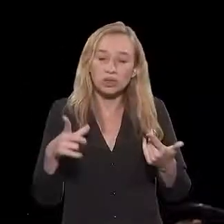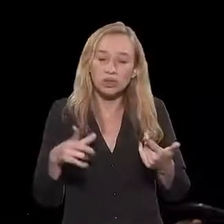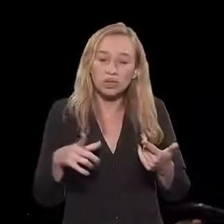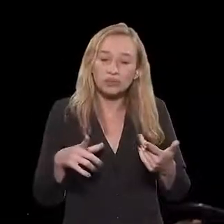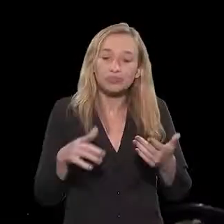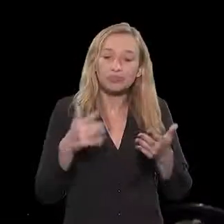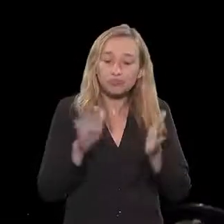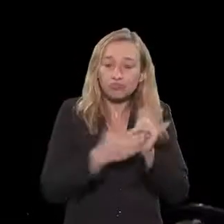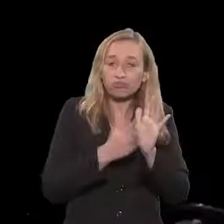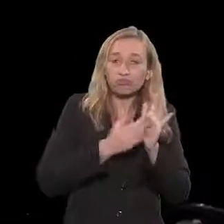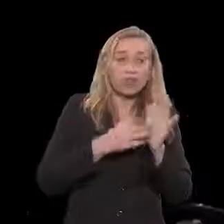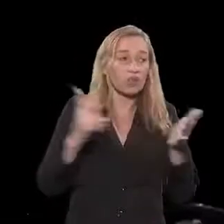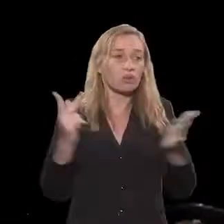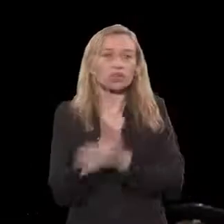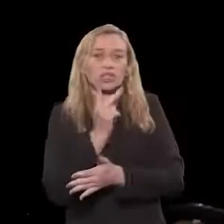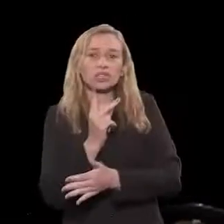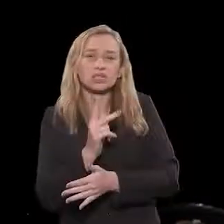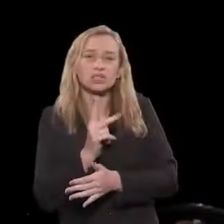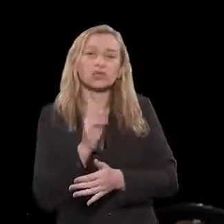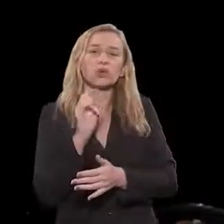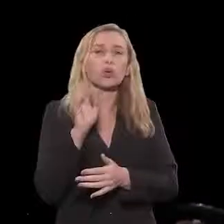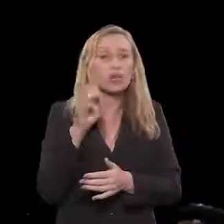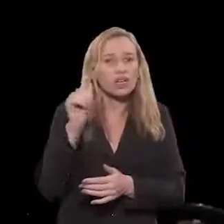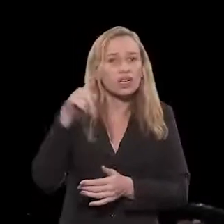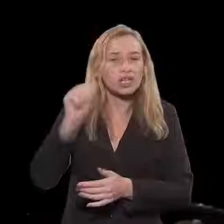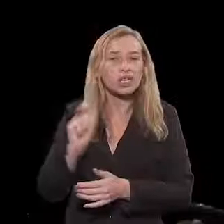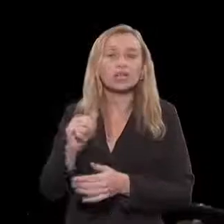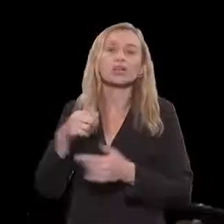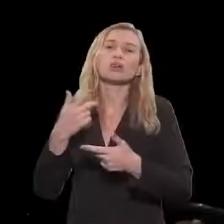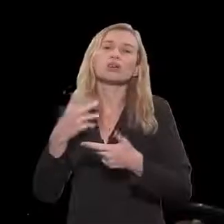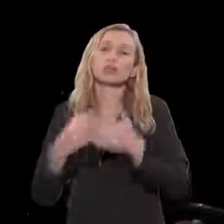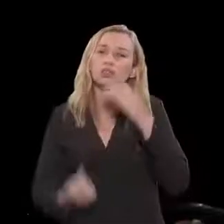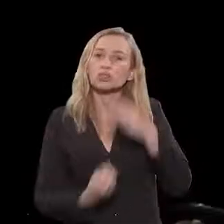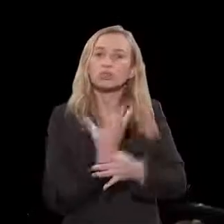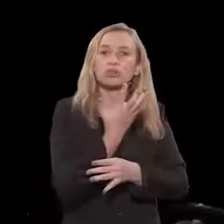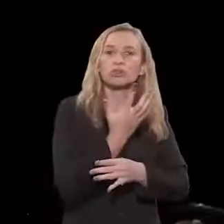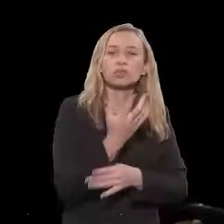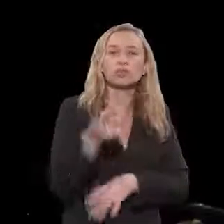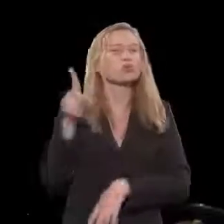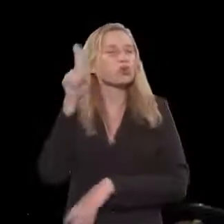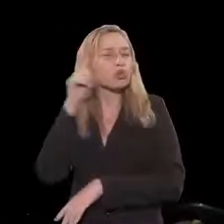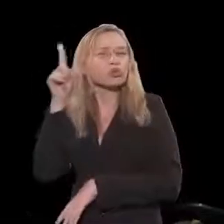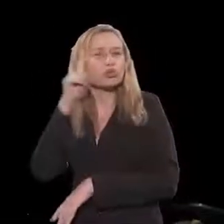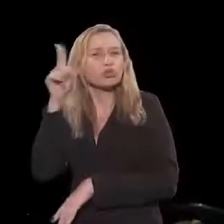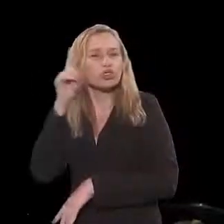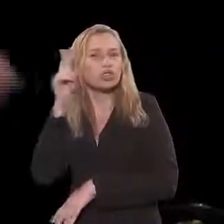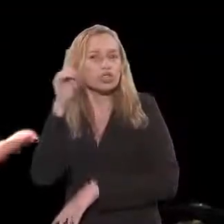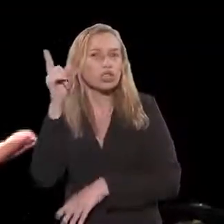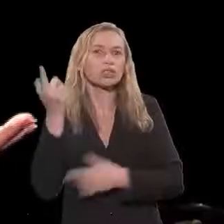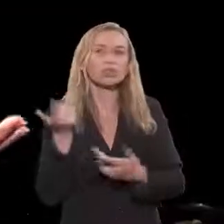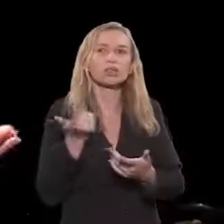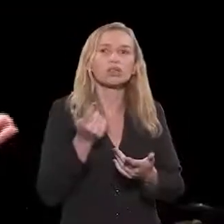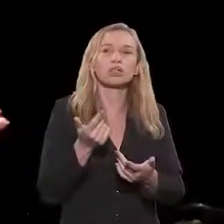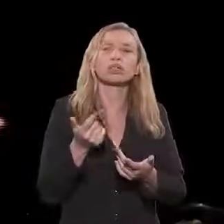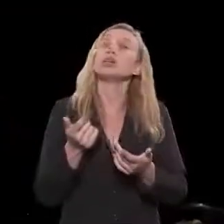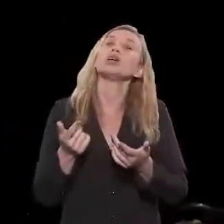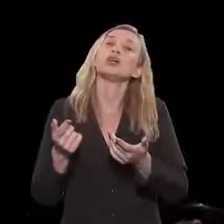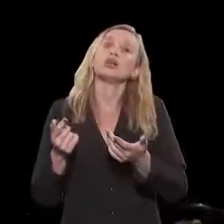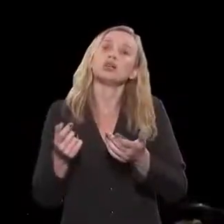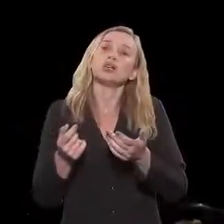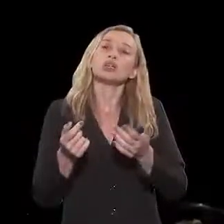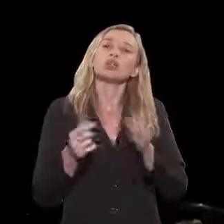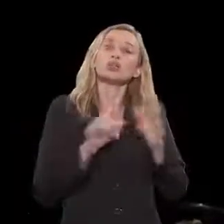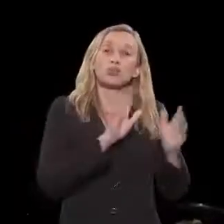tem o samba acontecendo de uma forma orgânica, onde as coisas estão sendo produzidas o tempo inteiro. E não necessariamente